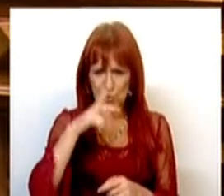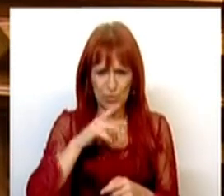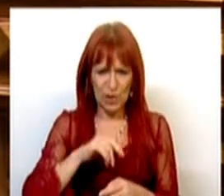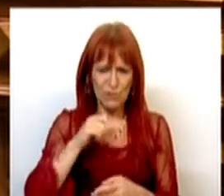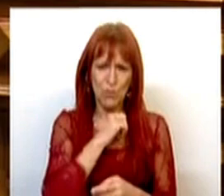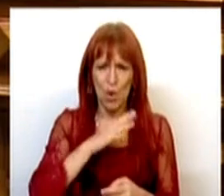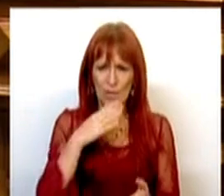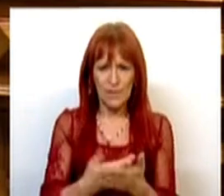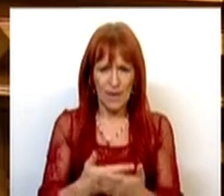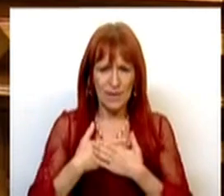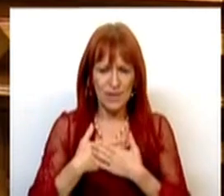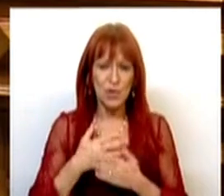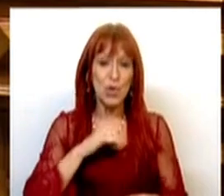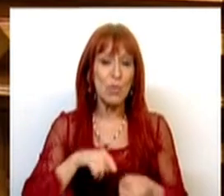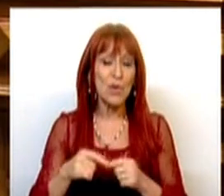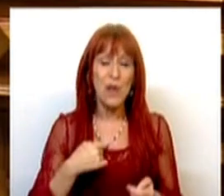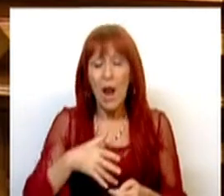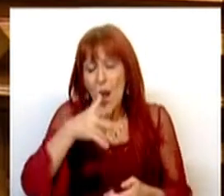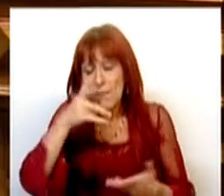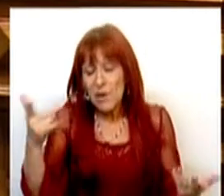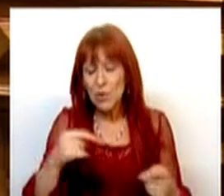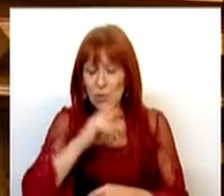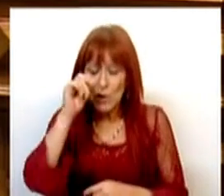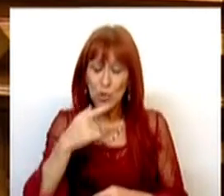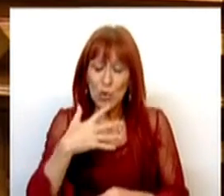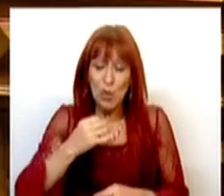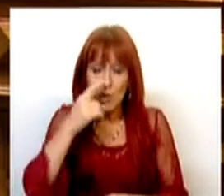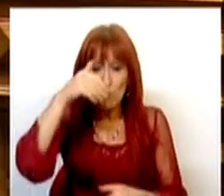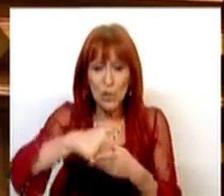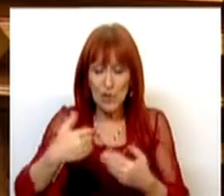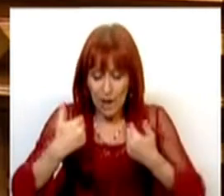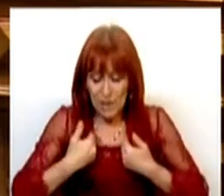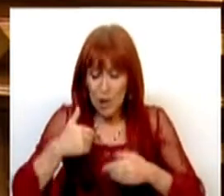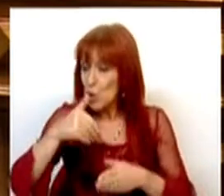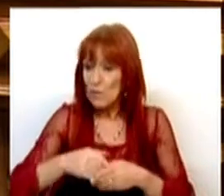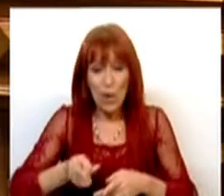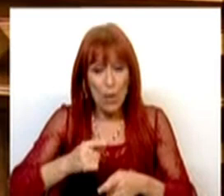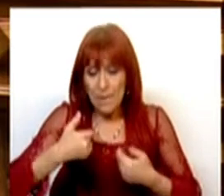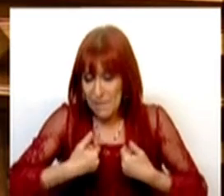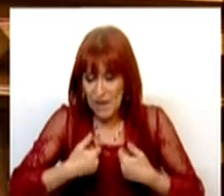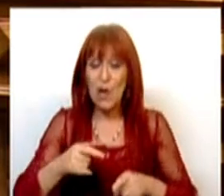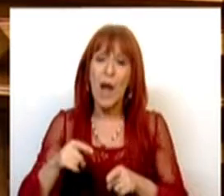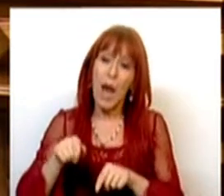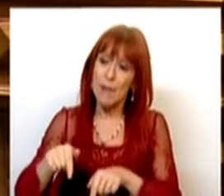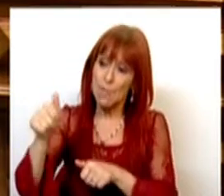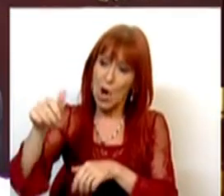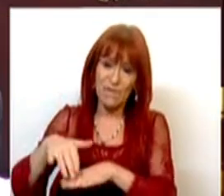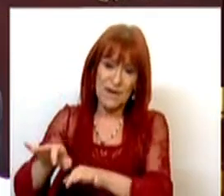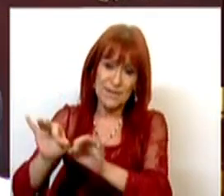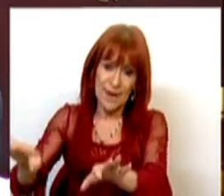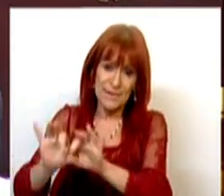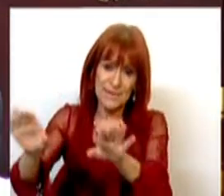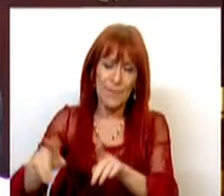portugueses a legitimação que mereceu. O Sr. Deputado tem que me lamentar, mas eu respeito todos os que votaram em mim e os que não votaram em mim, convinha que o Sr. Deputado começasse a fazer a mesma